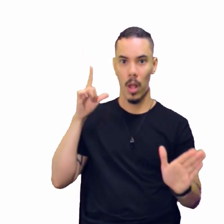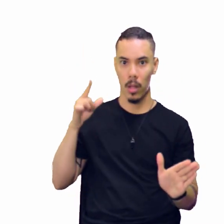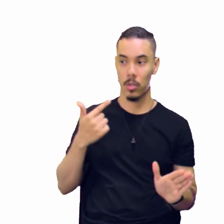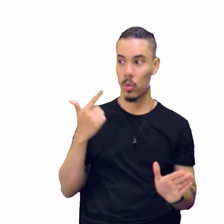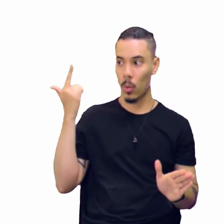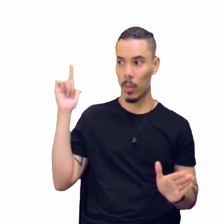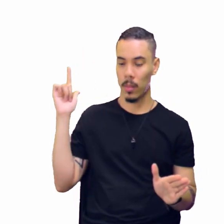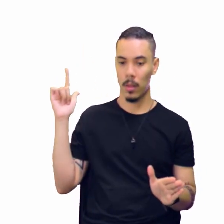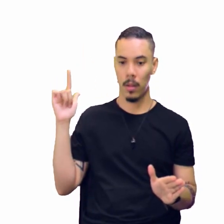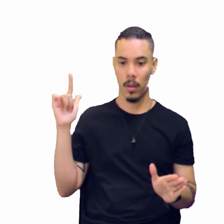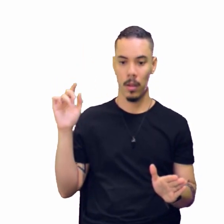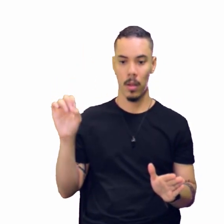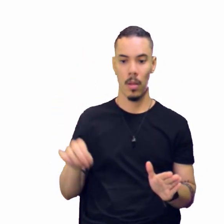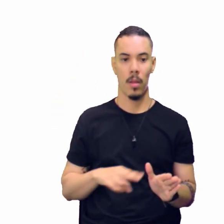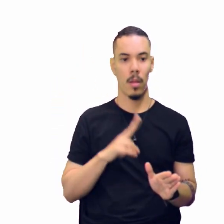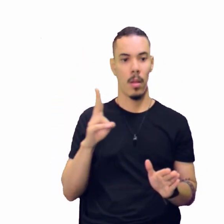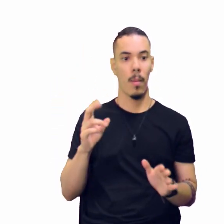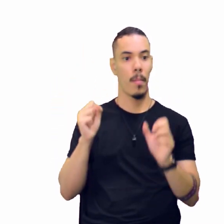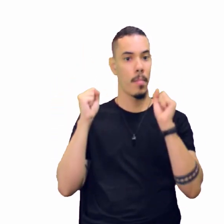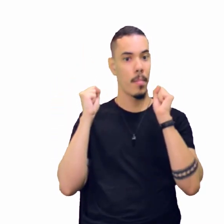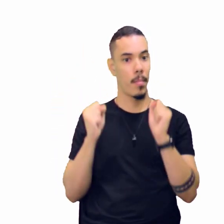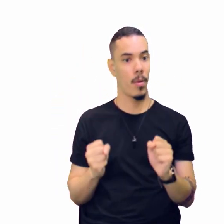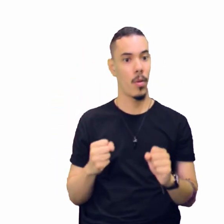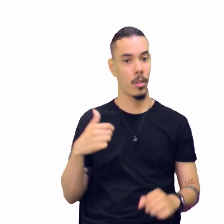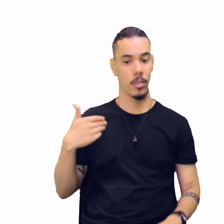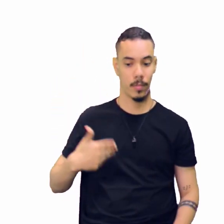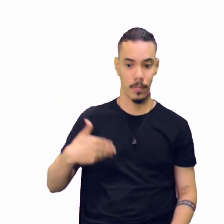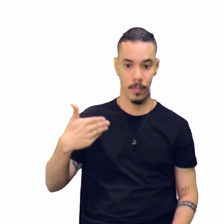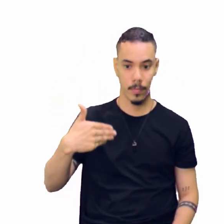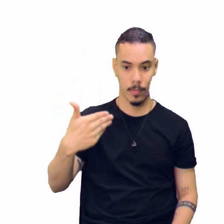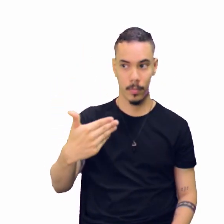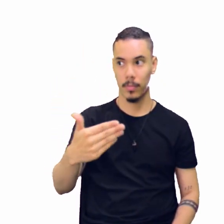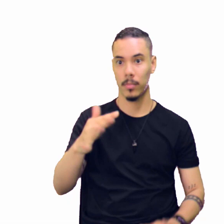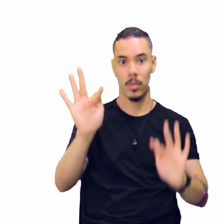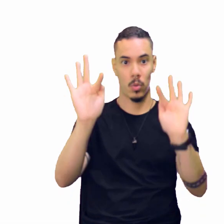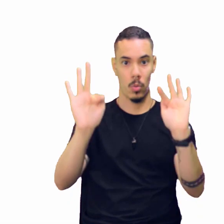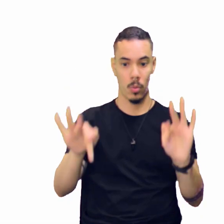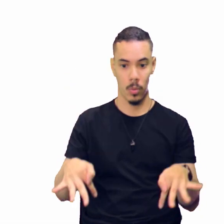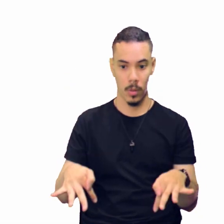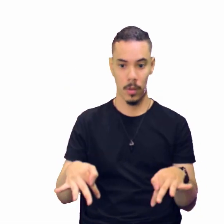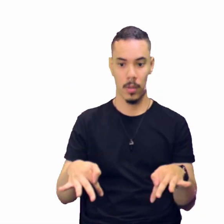outra, uma ação que poderá ser concluída.